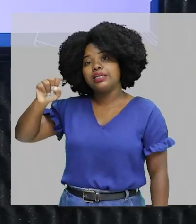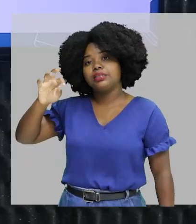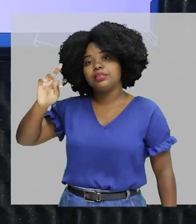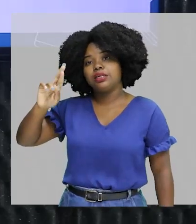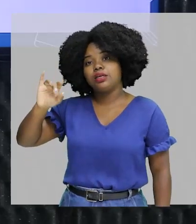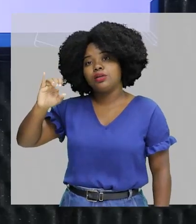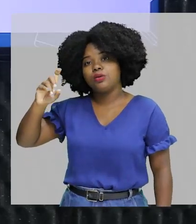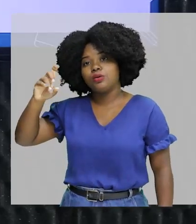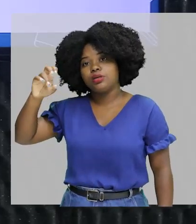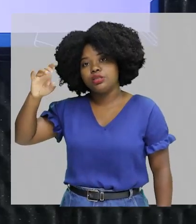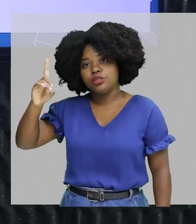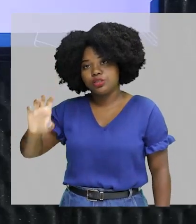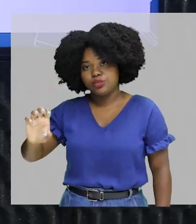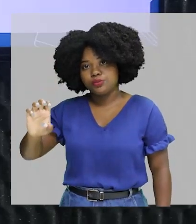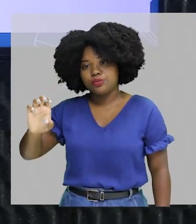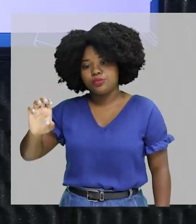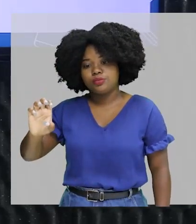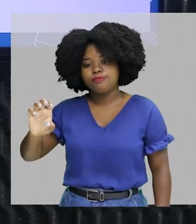vou encontrar